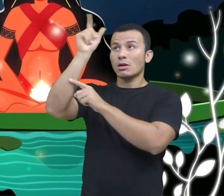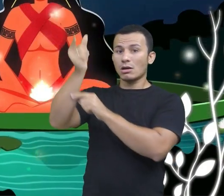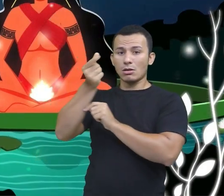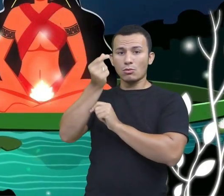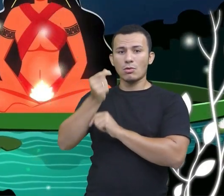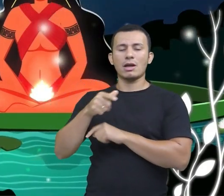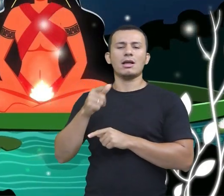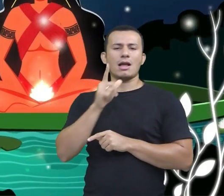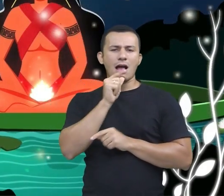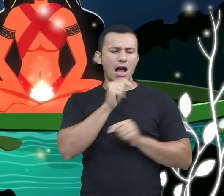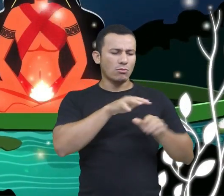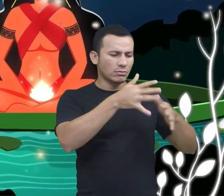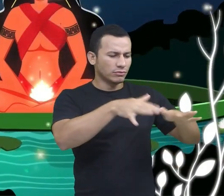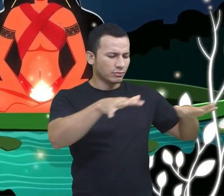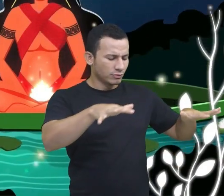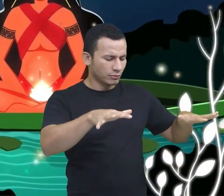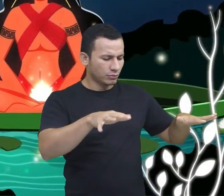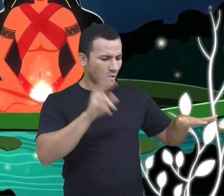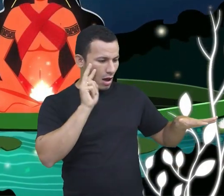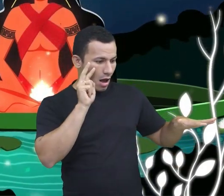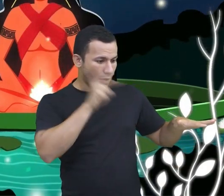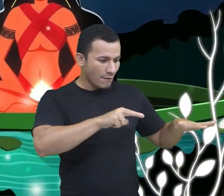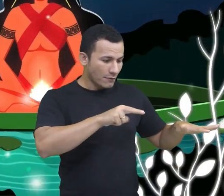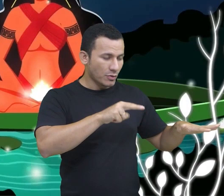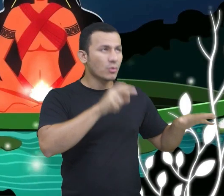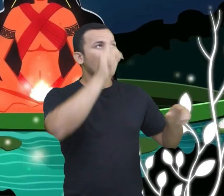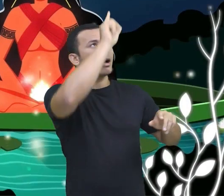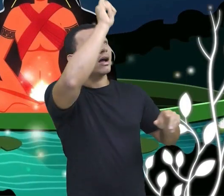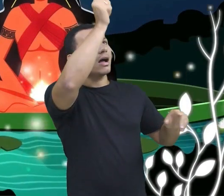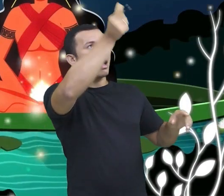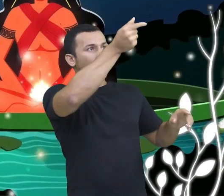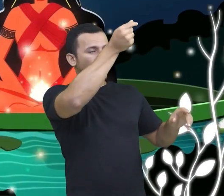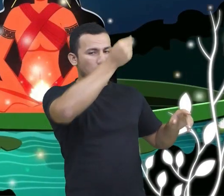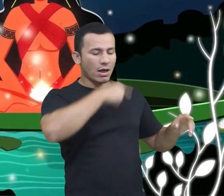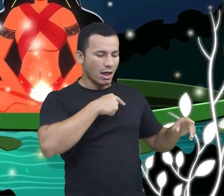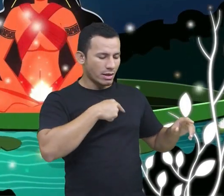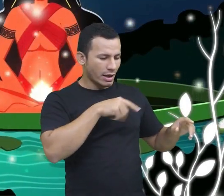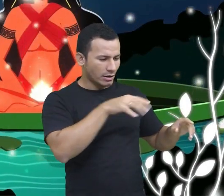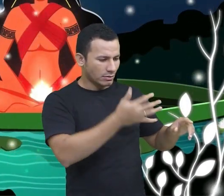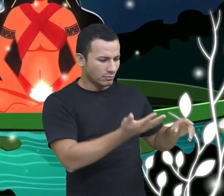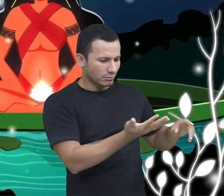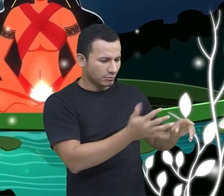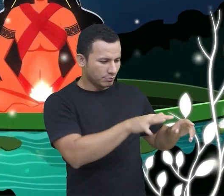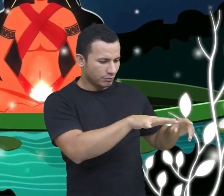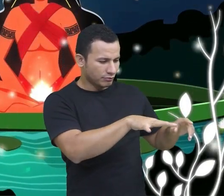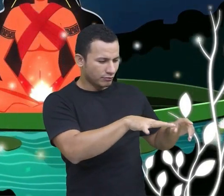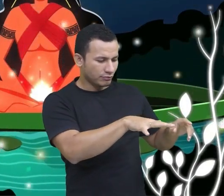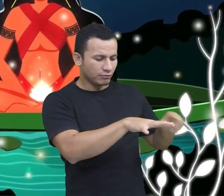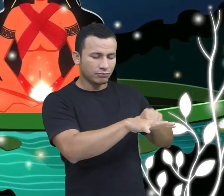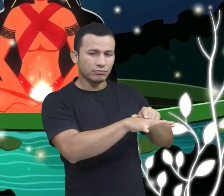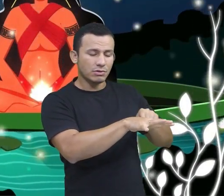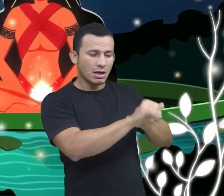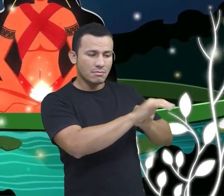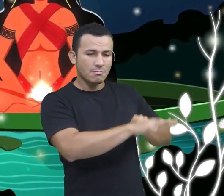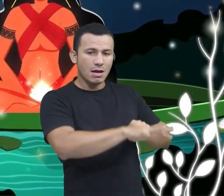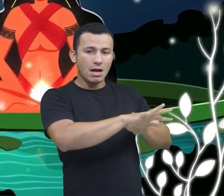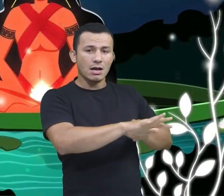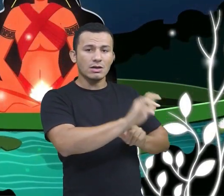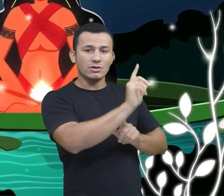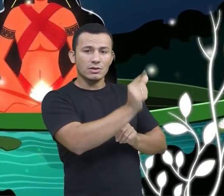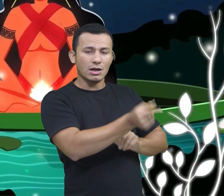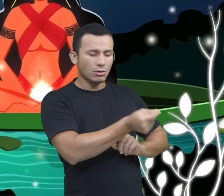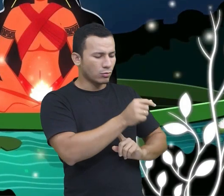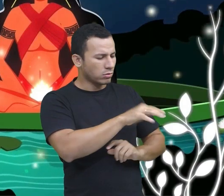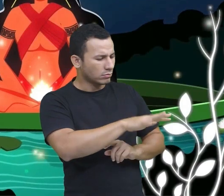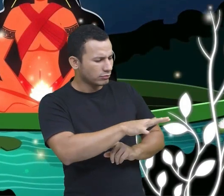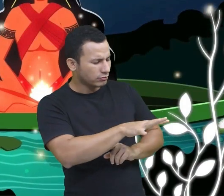beira do rio e viu a lua, o reflexo da lua. Quando a gente se olha assim, nós não vemos o nosso reflexo na água? Pois é, ela viu